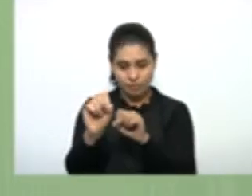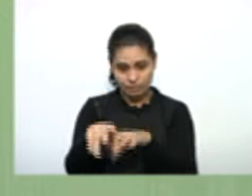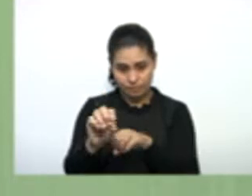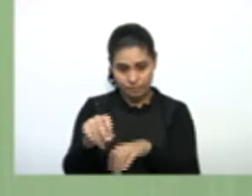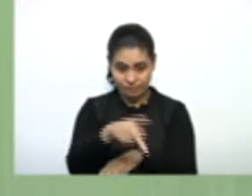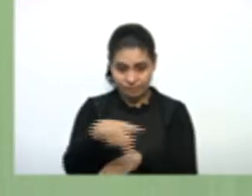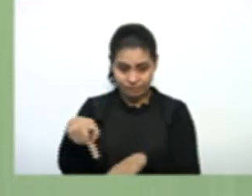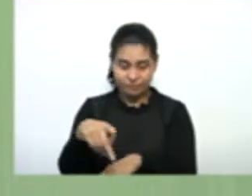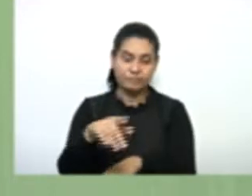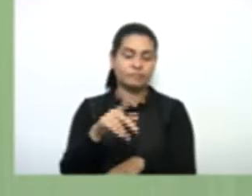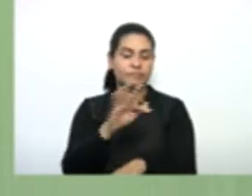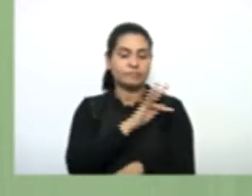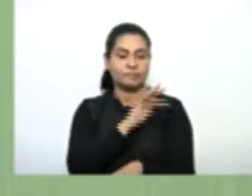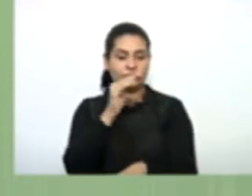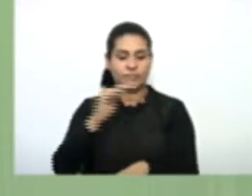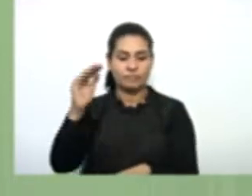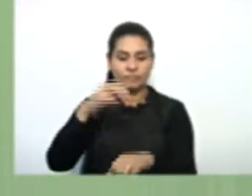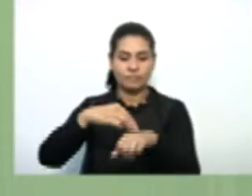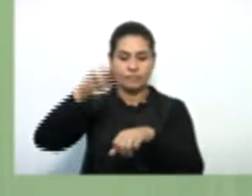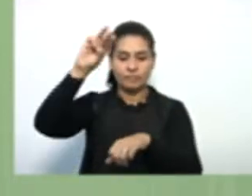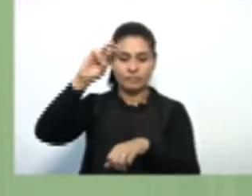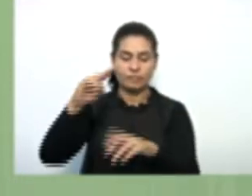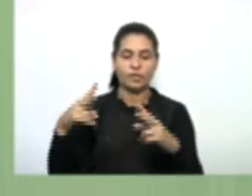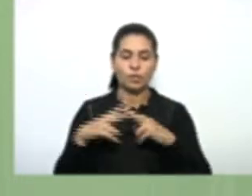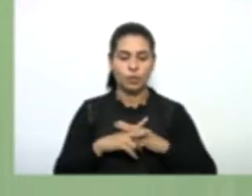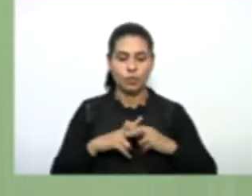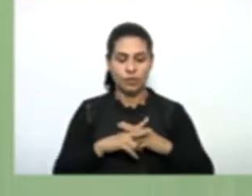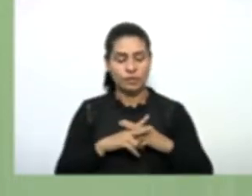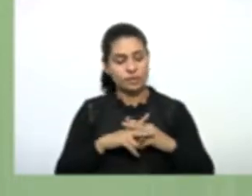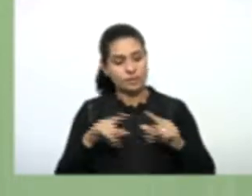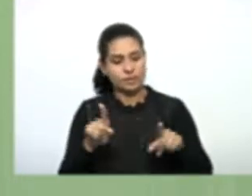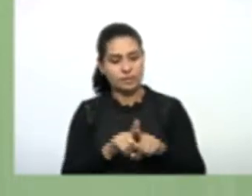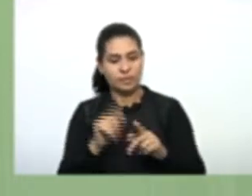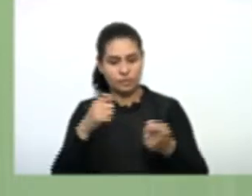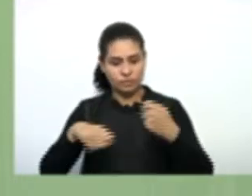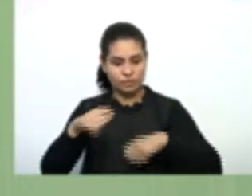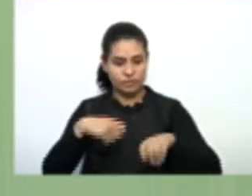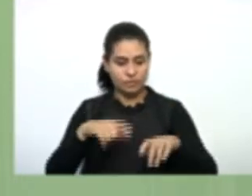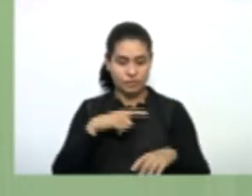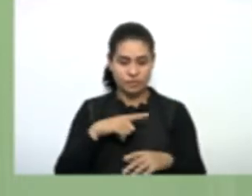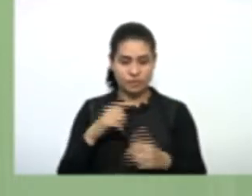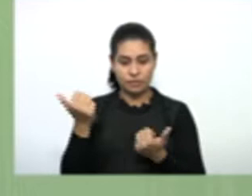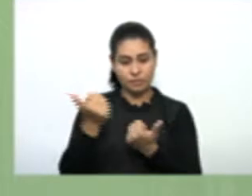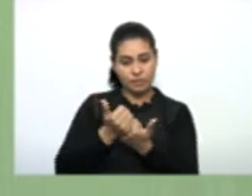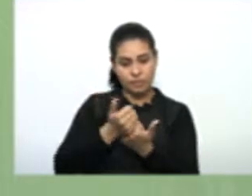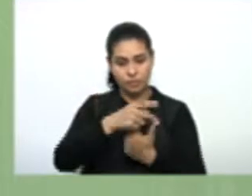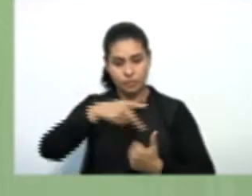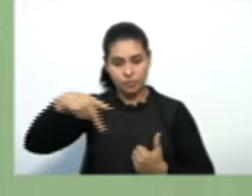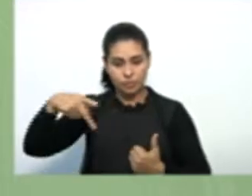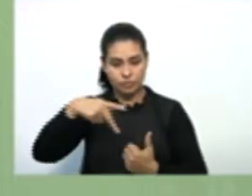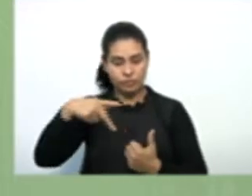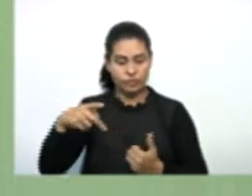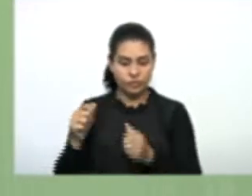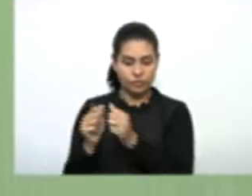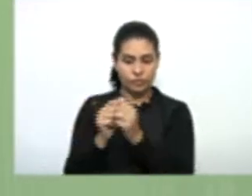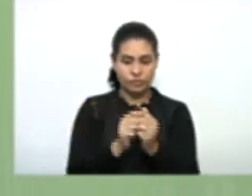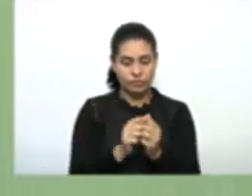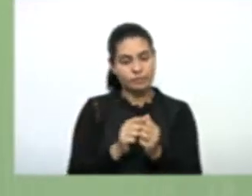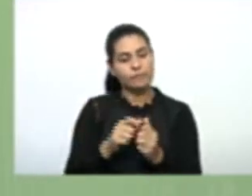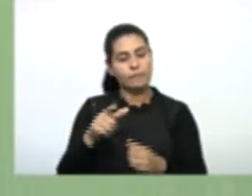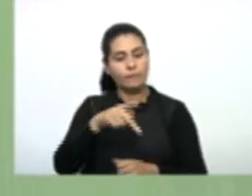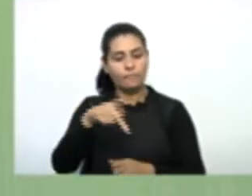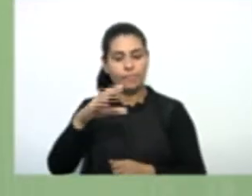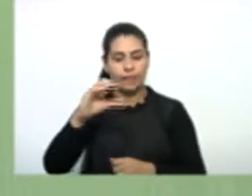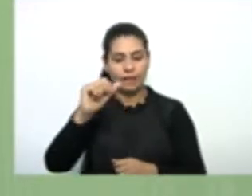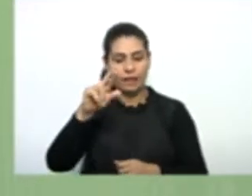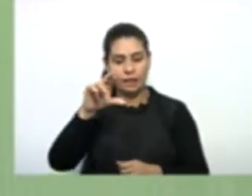Sou mestre em administração pela Universidade Federal de Rondônia e o professor, na cadeira de professor assistente da disciplina, é o